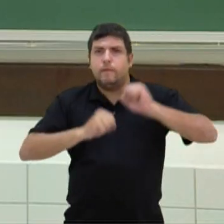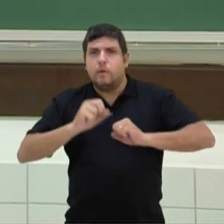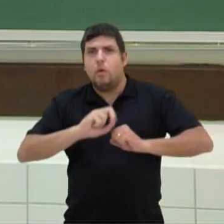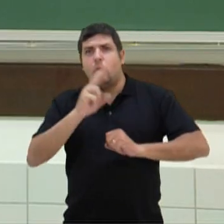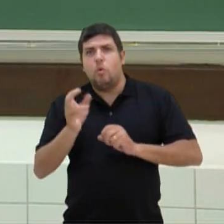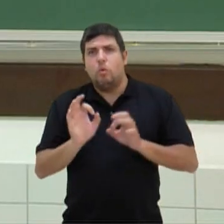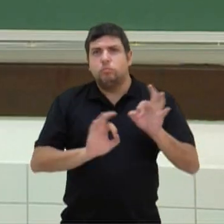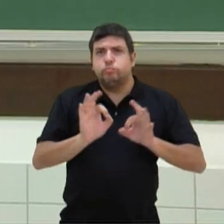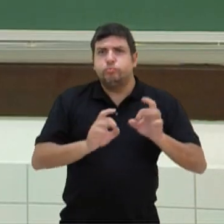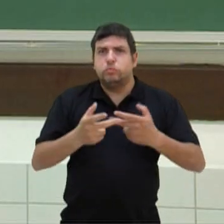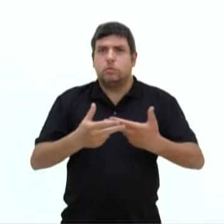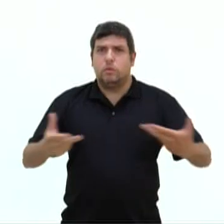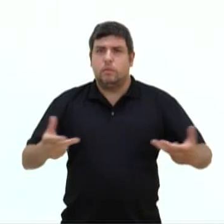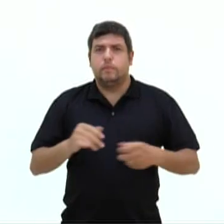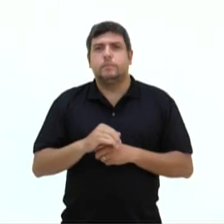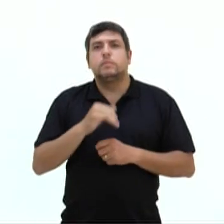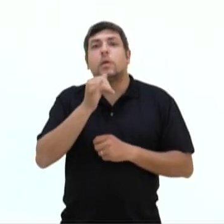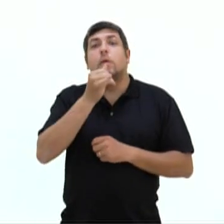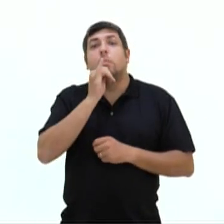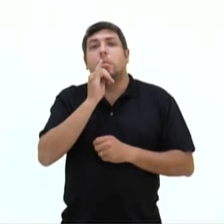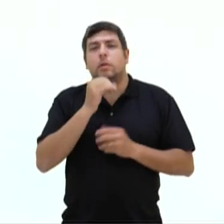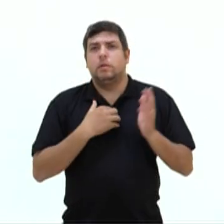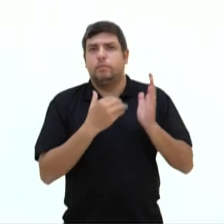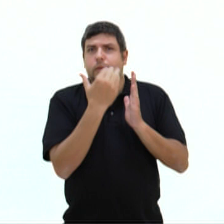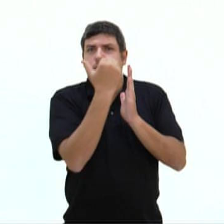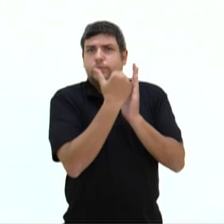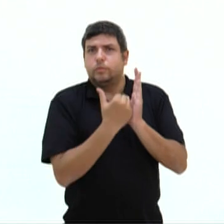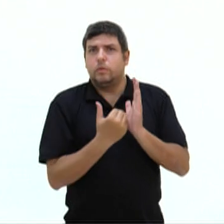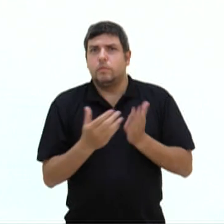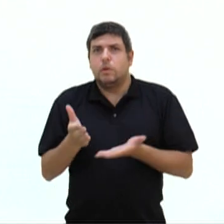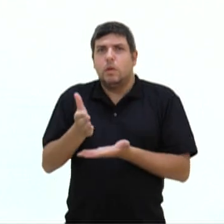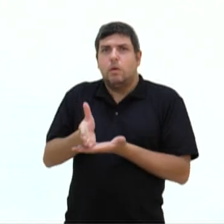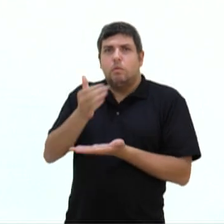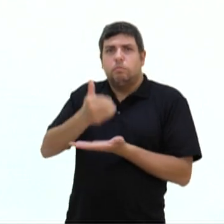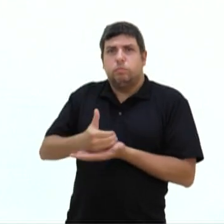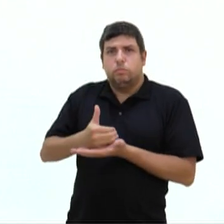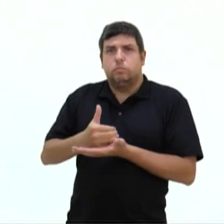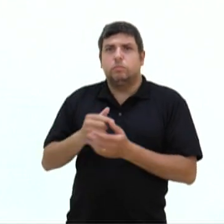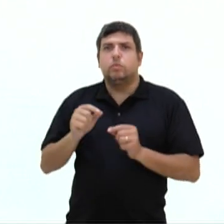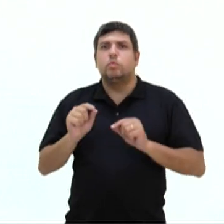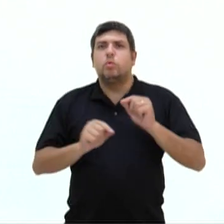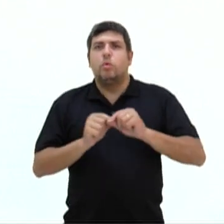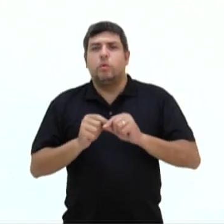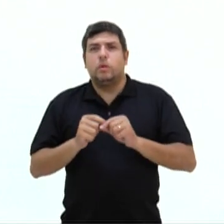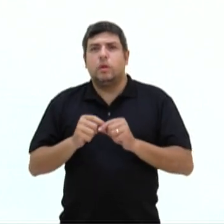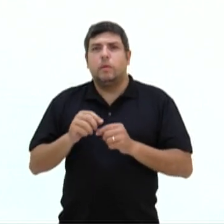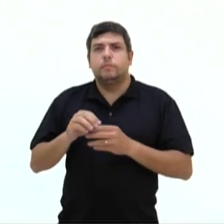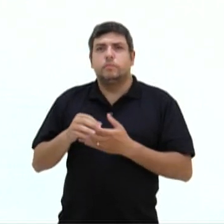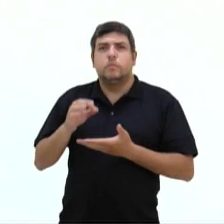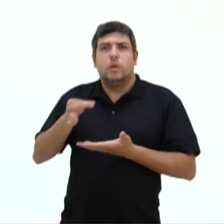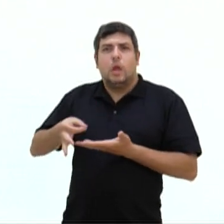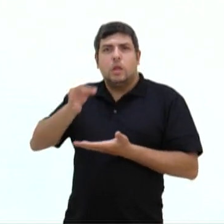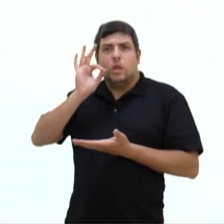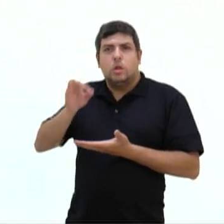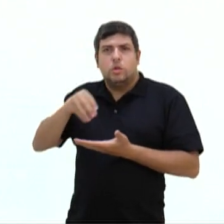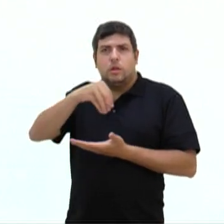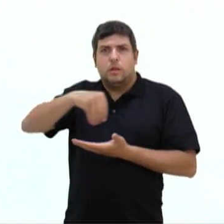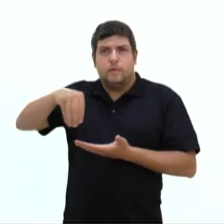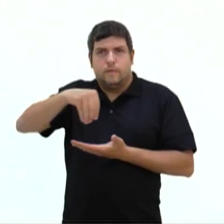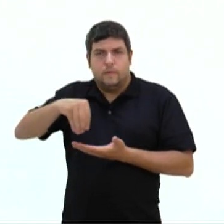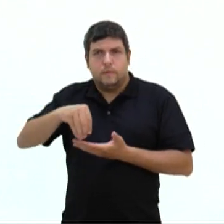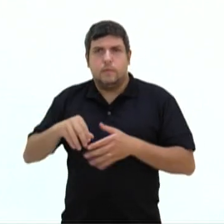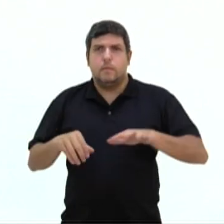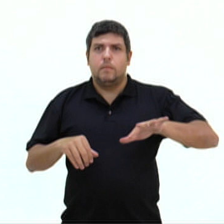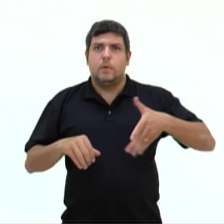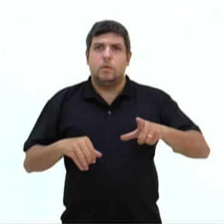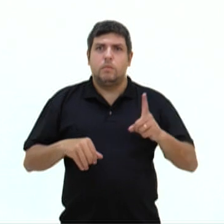aqui. Uma receita de bolo. Tá? Então, os ingredientes são os nossos reagentes. Uma xícara de farinha de trigo, mais ou menos